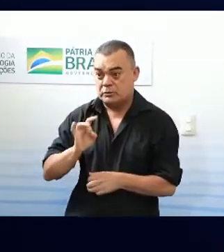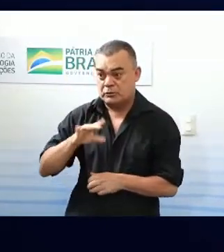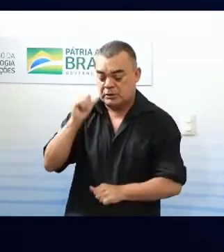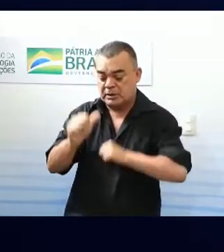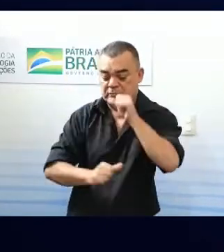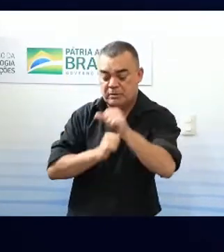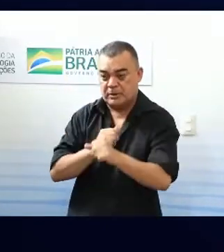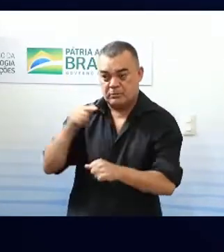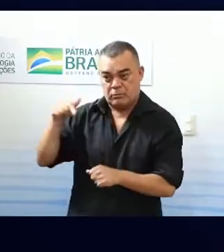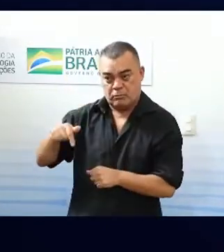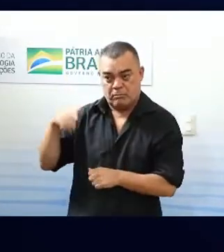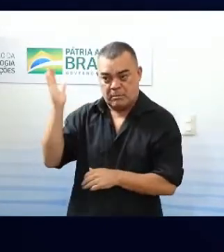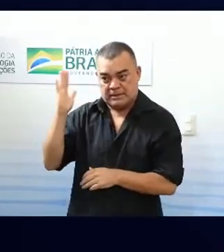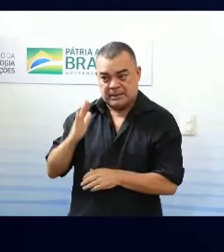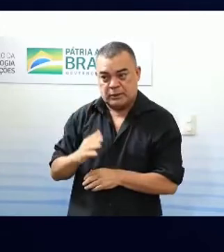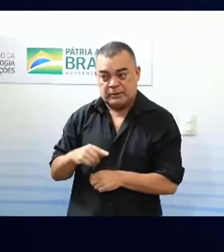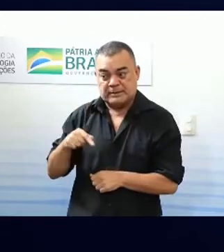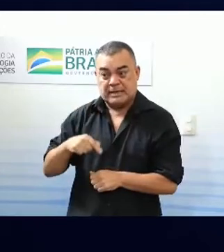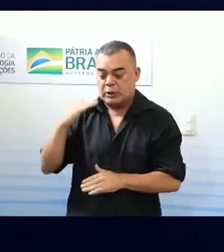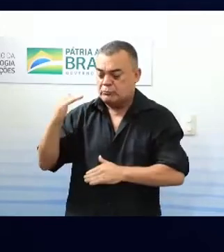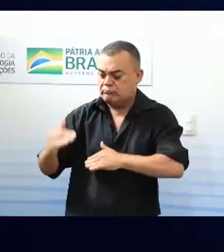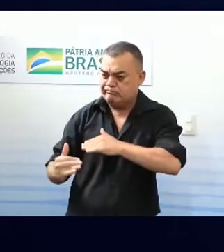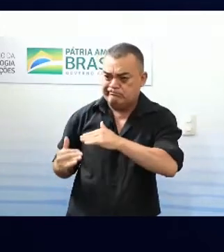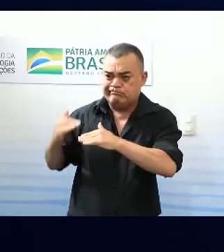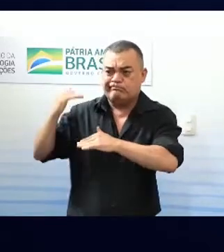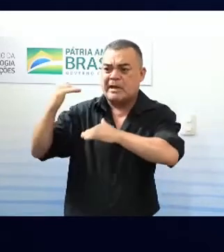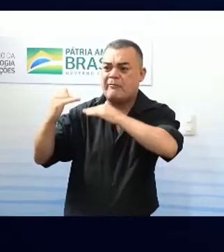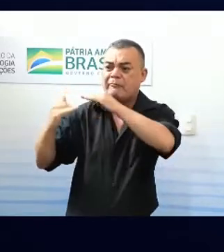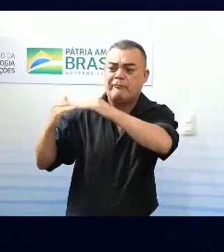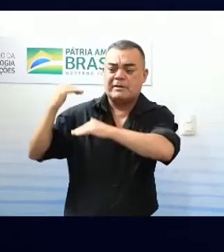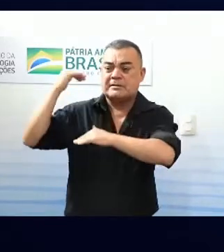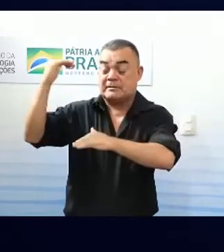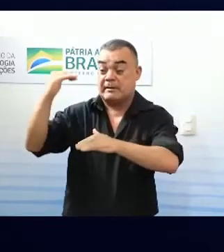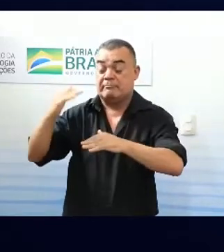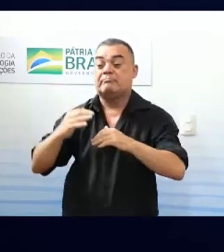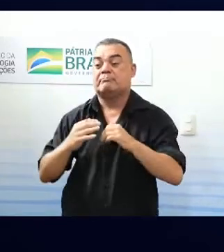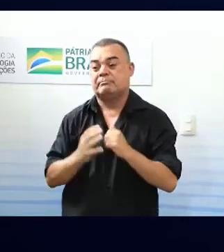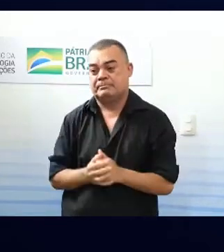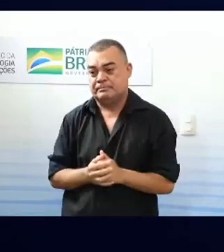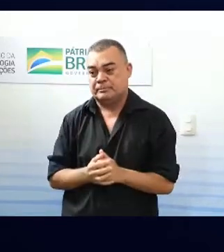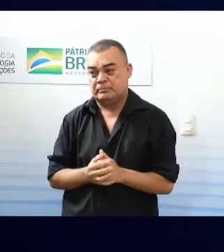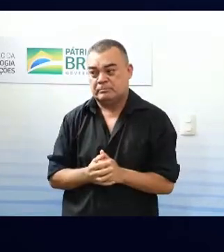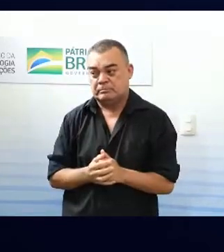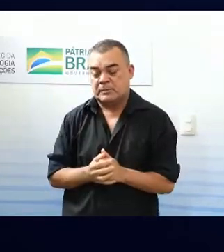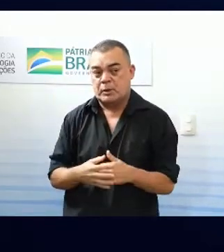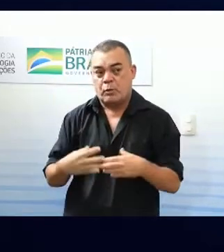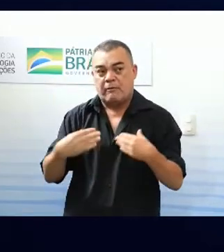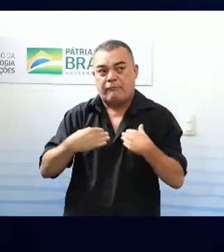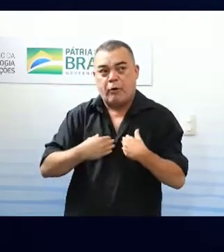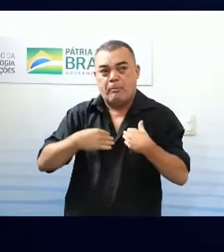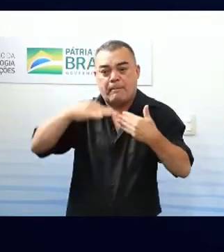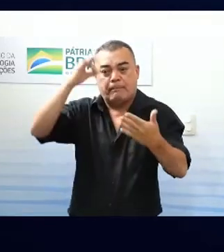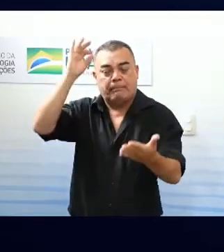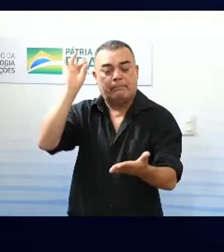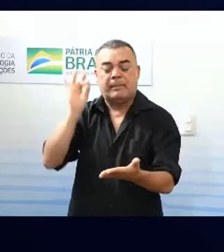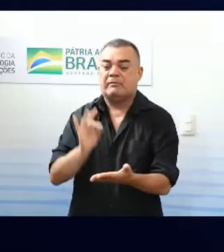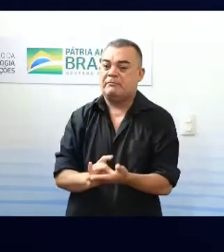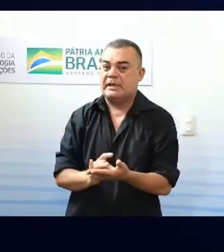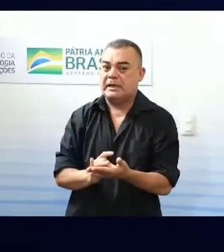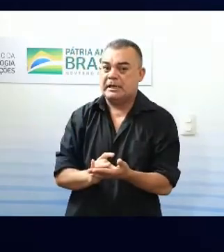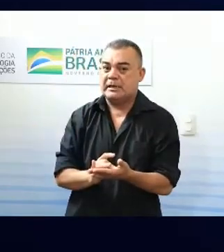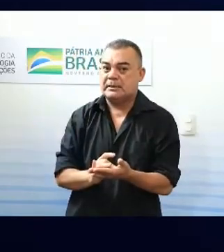país se a gente avançar de uma forma coesa, integrada e